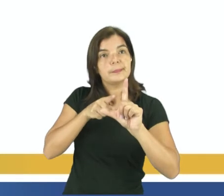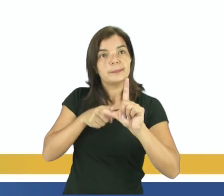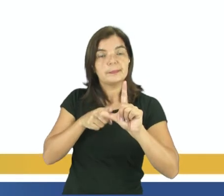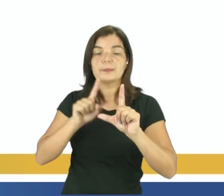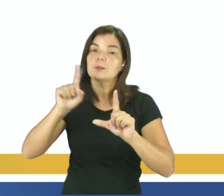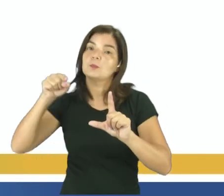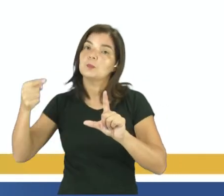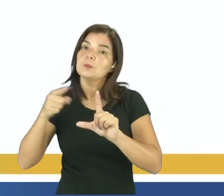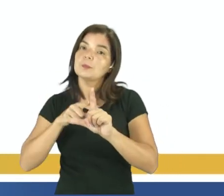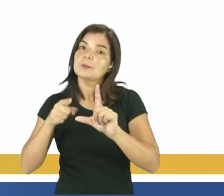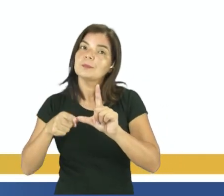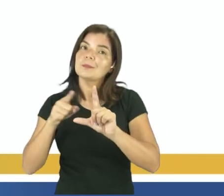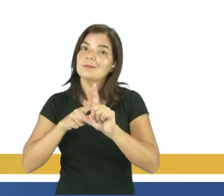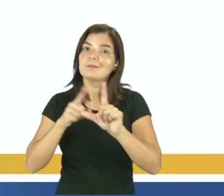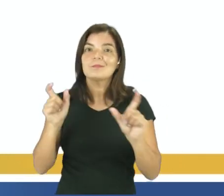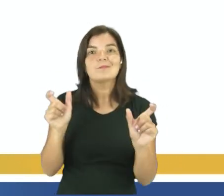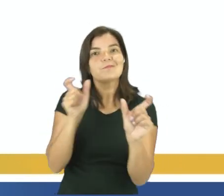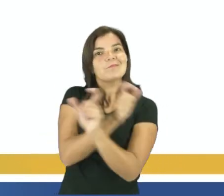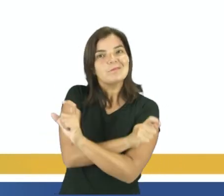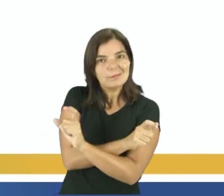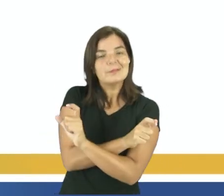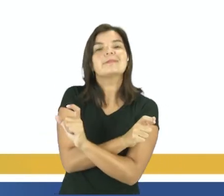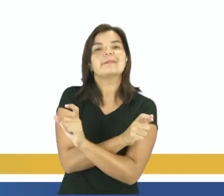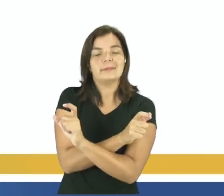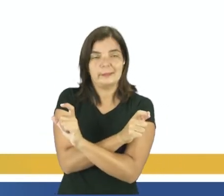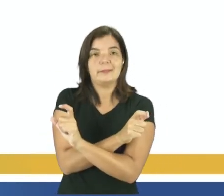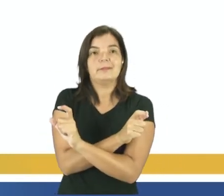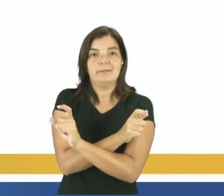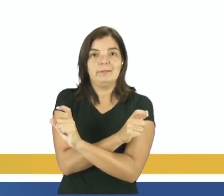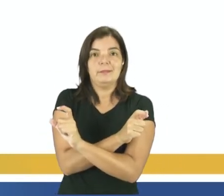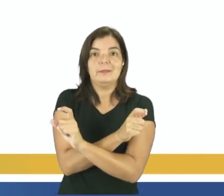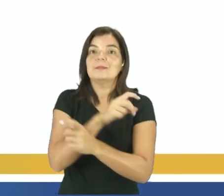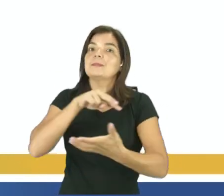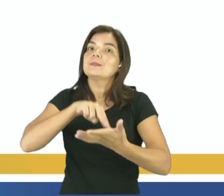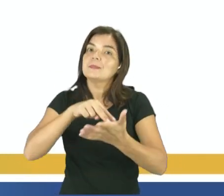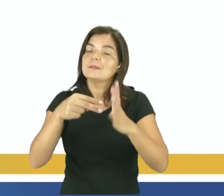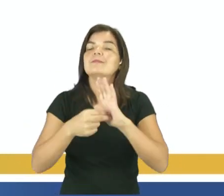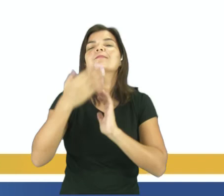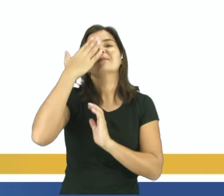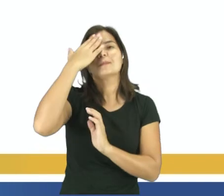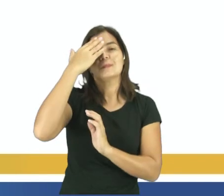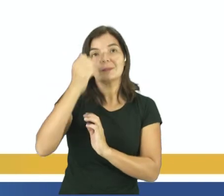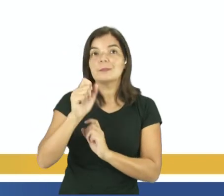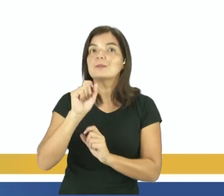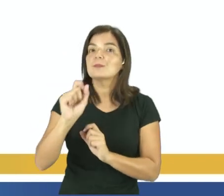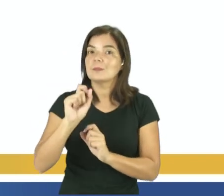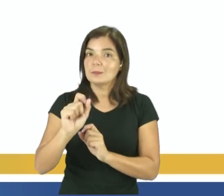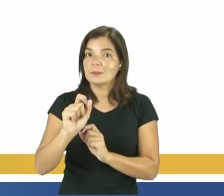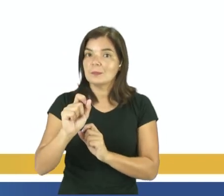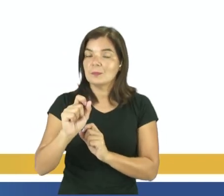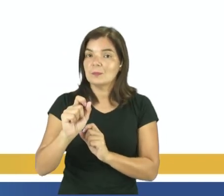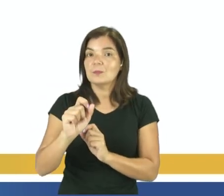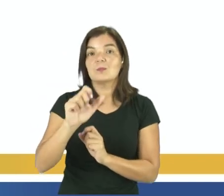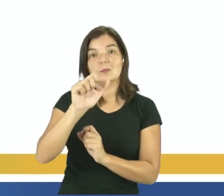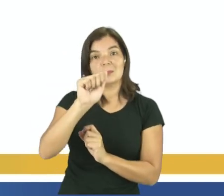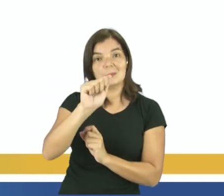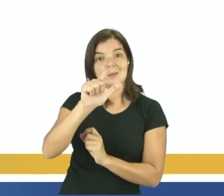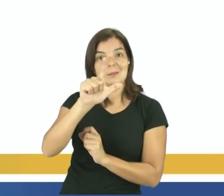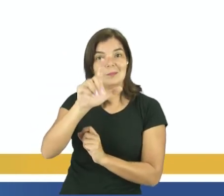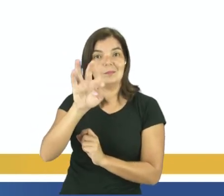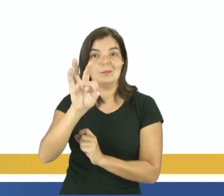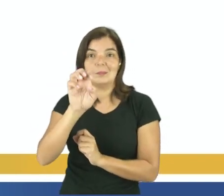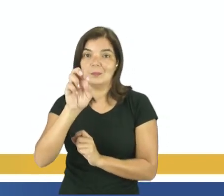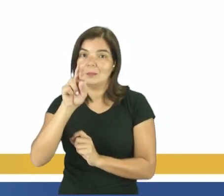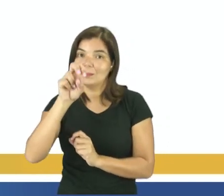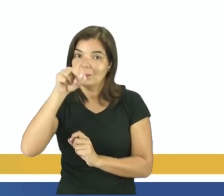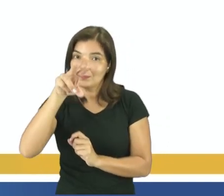esse ângulo aqui estão em lados opostos da transversal. Então, eu já sei que eles são o quê? Colaterais ou alternos? Eles